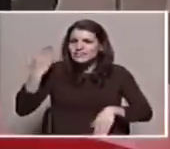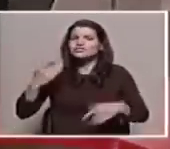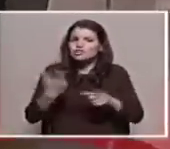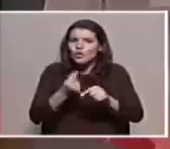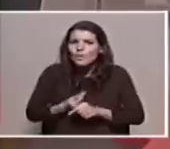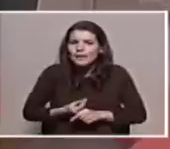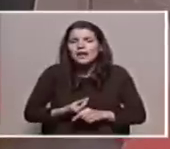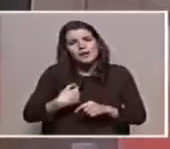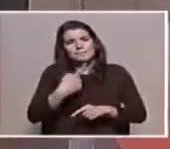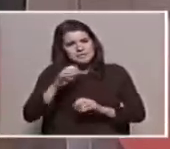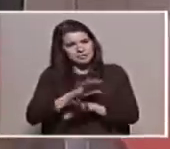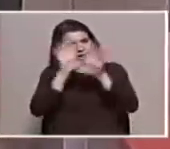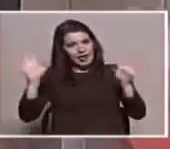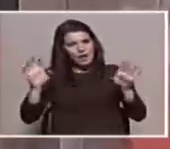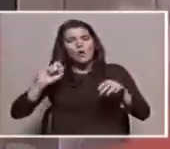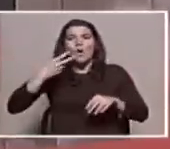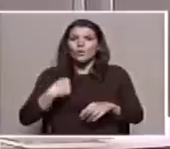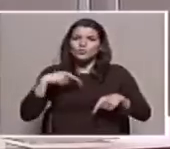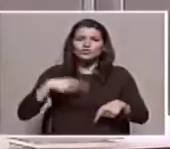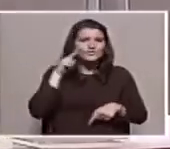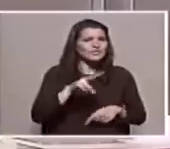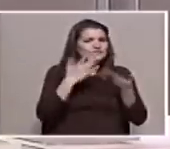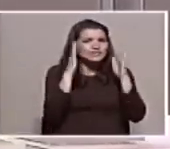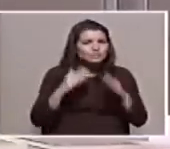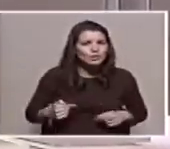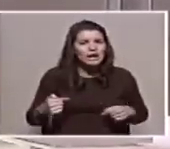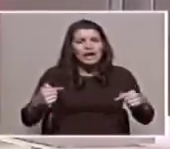esclarecidos ou como já hoje lii na nossa página do Facebook estamos é cada vez mais sensatos